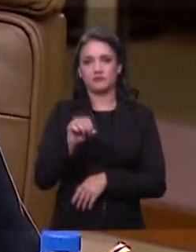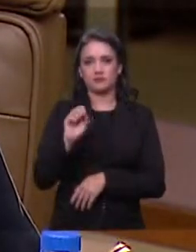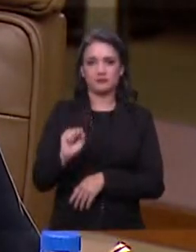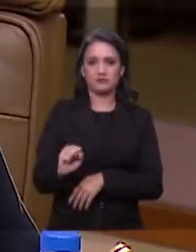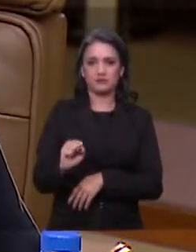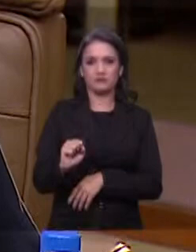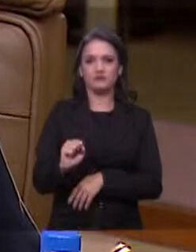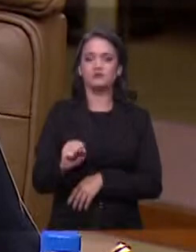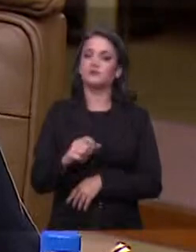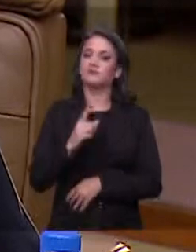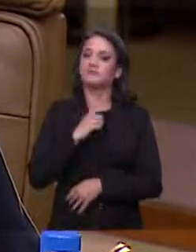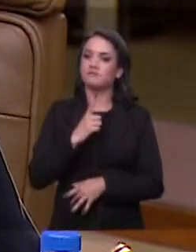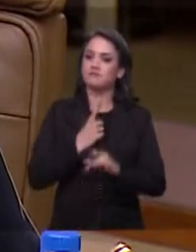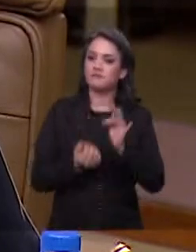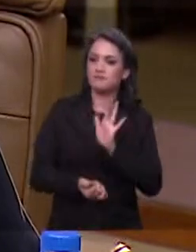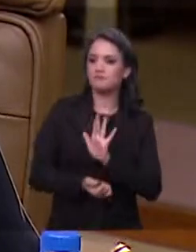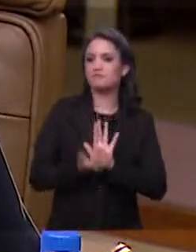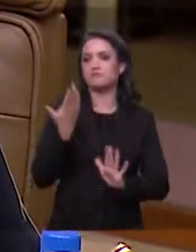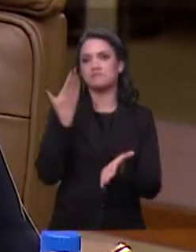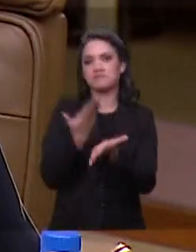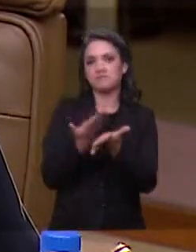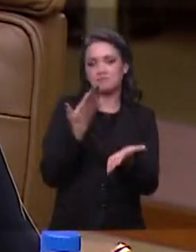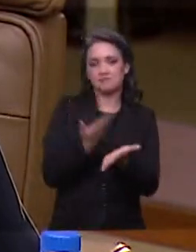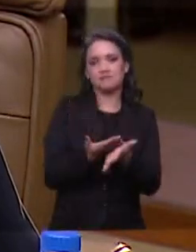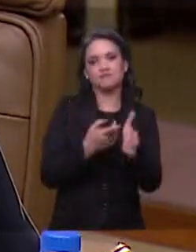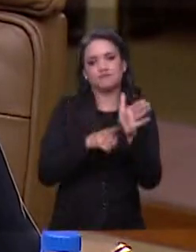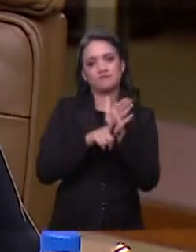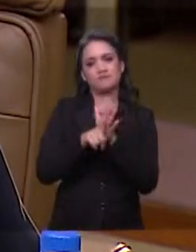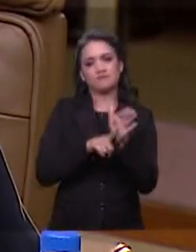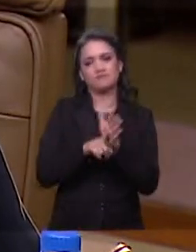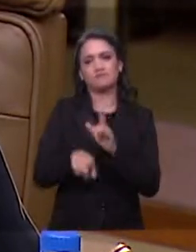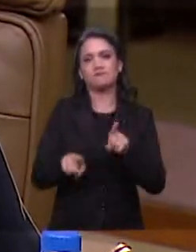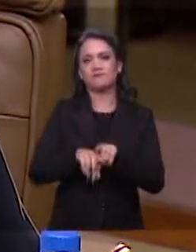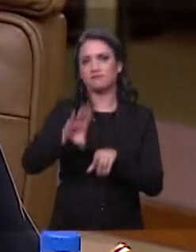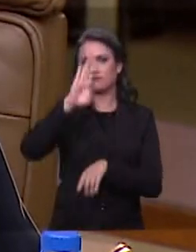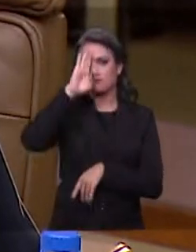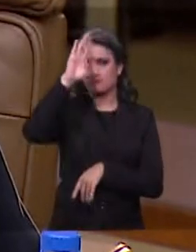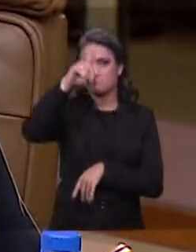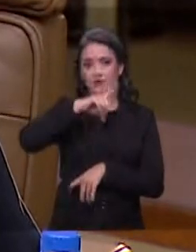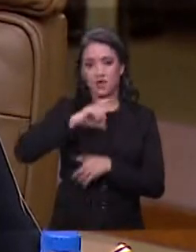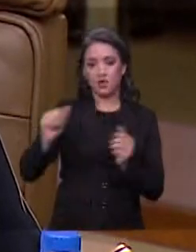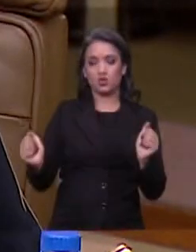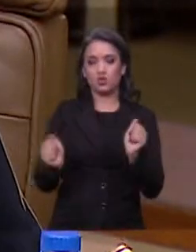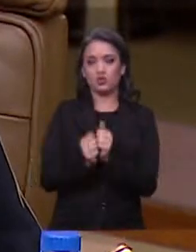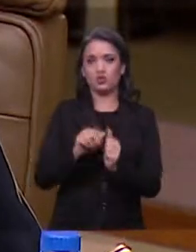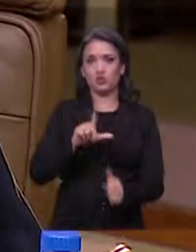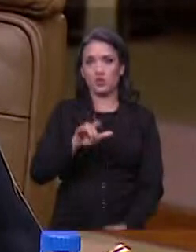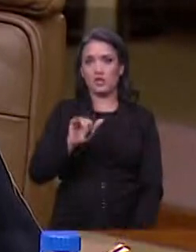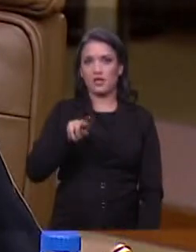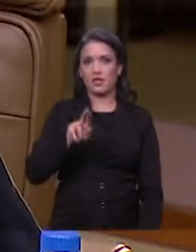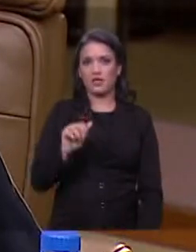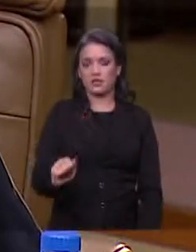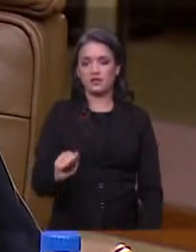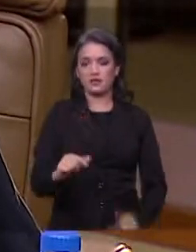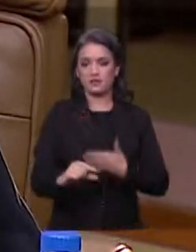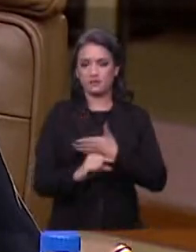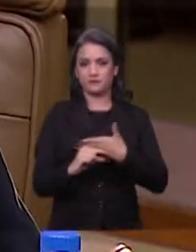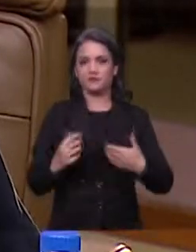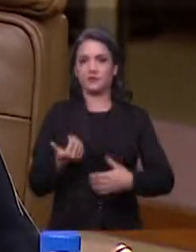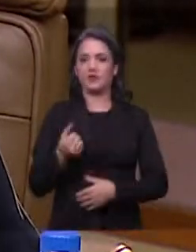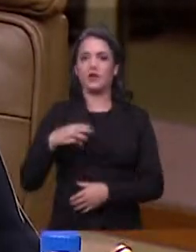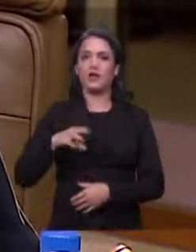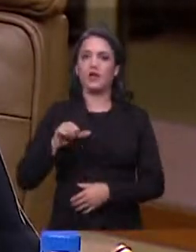Filho, que tem inúmeros estudos, especialmente um em coautoria com Liana